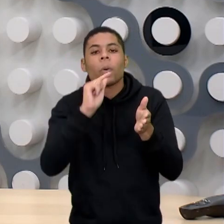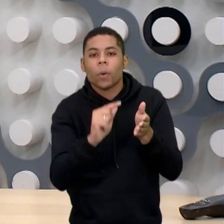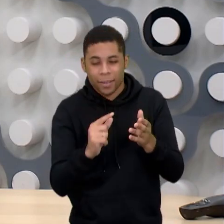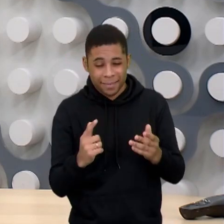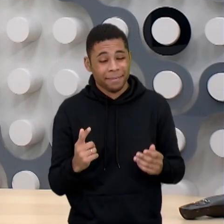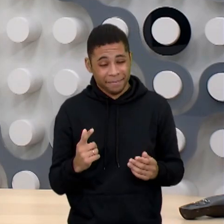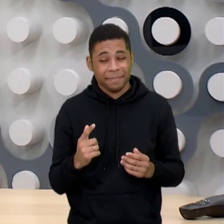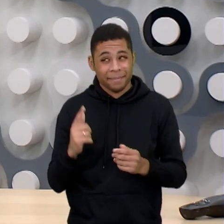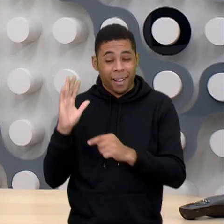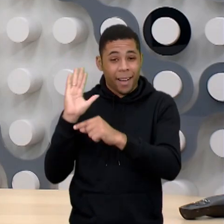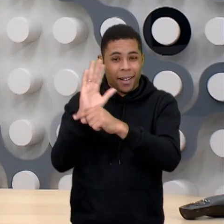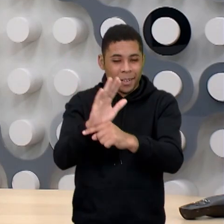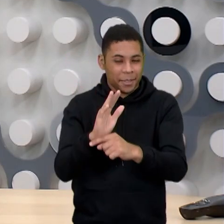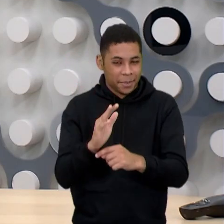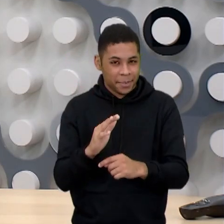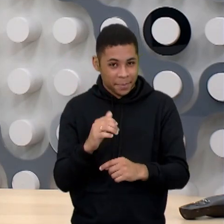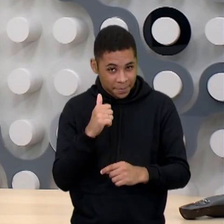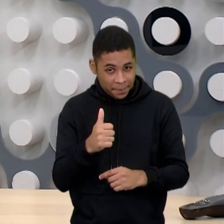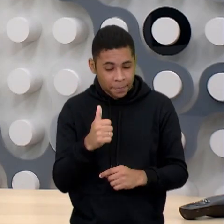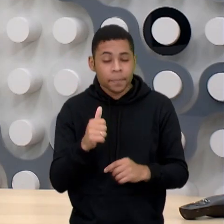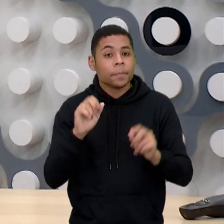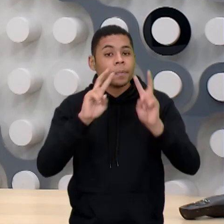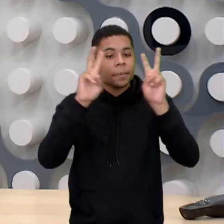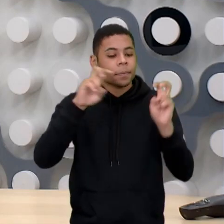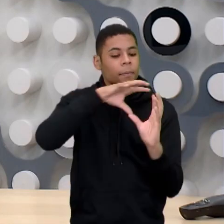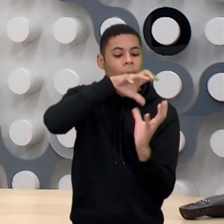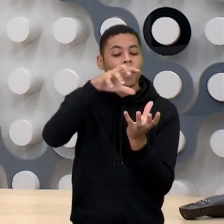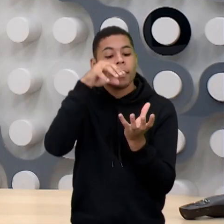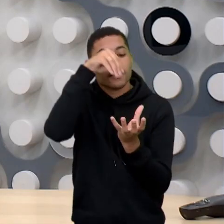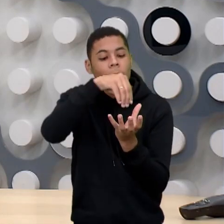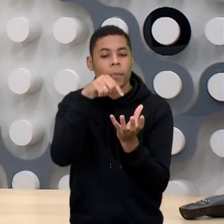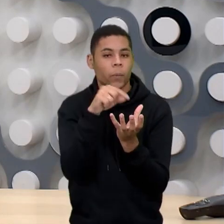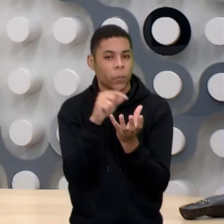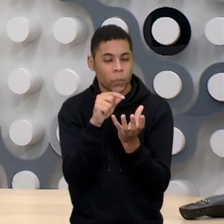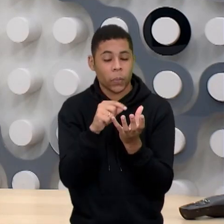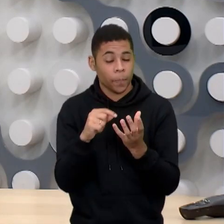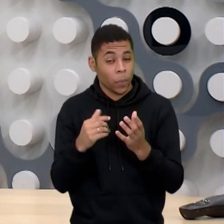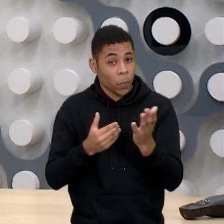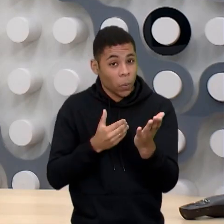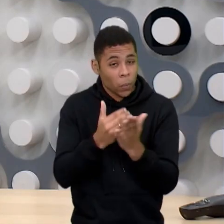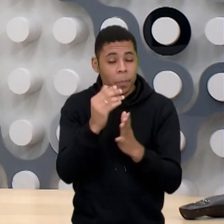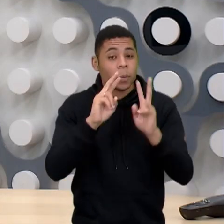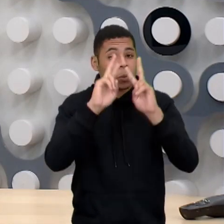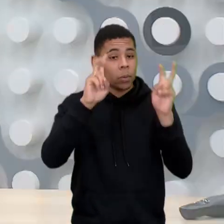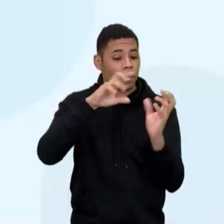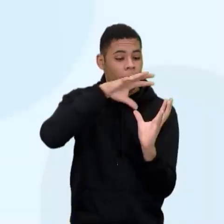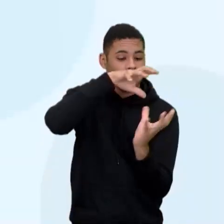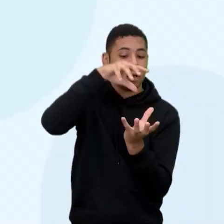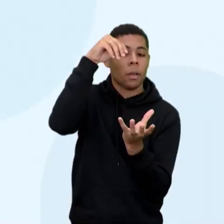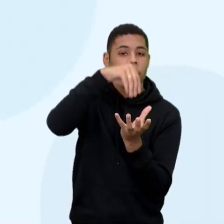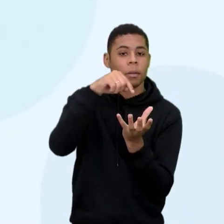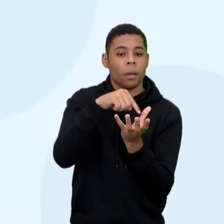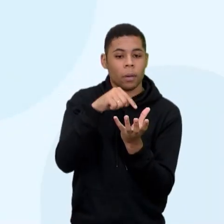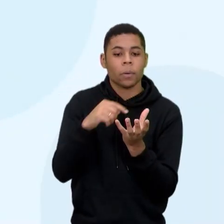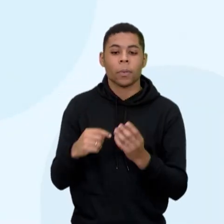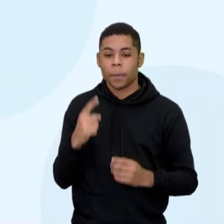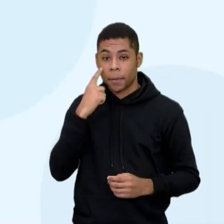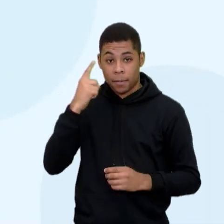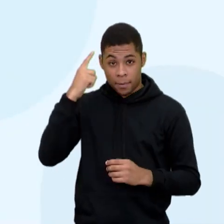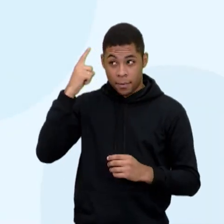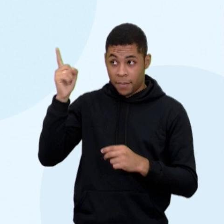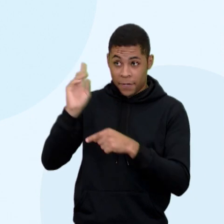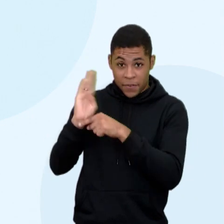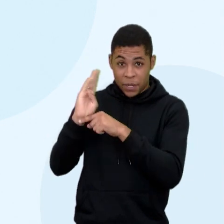formação interna do planeta. A começar aí com a estrutura interna do nosso planeta, né? Como a gente viu